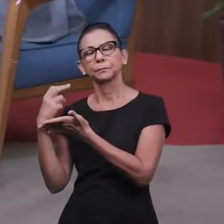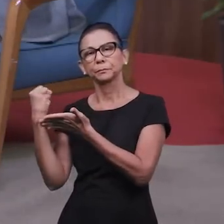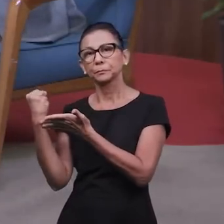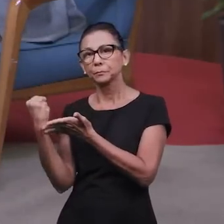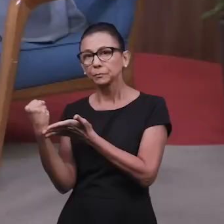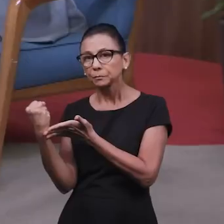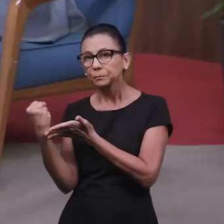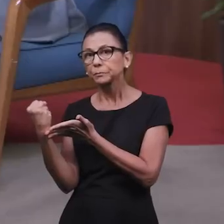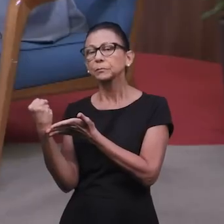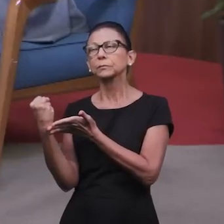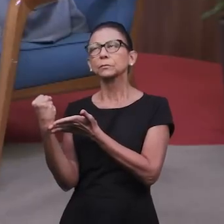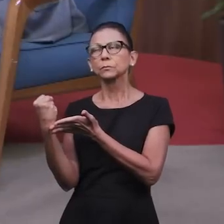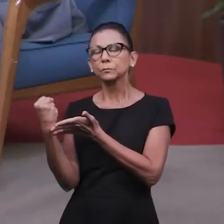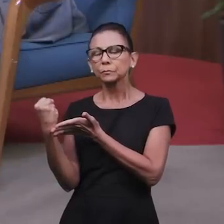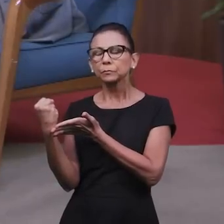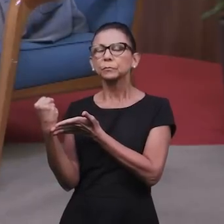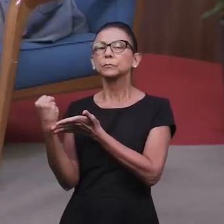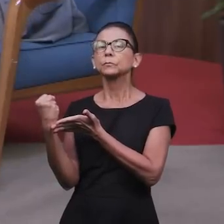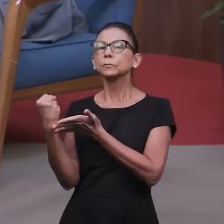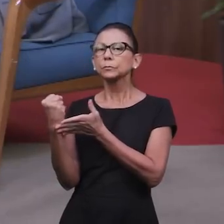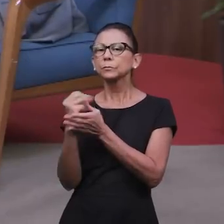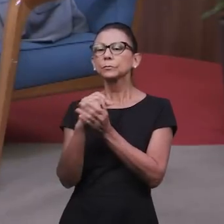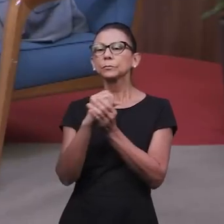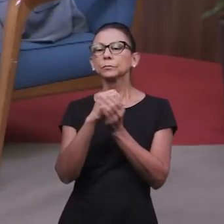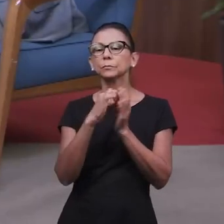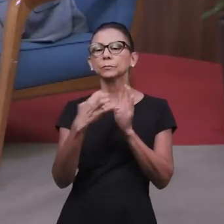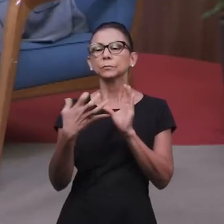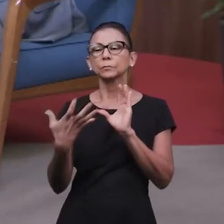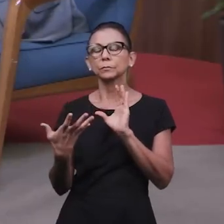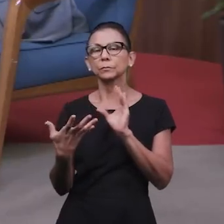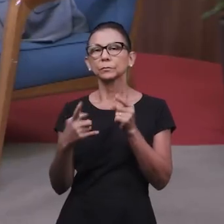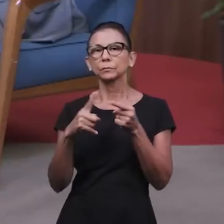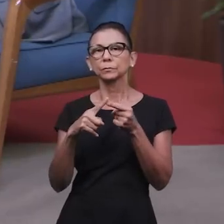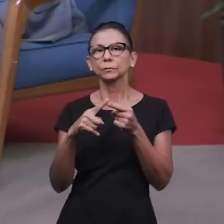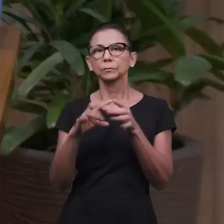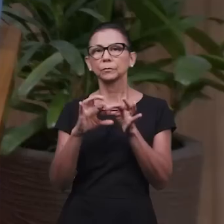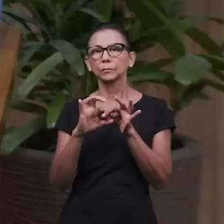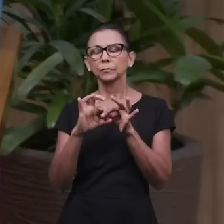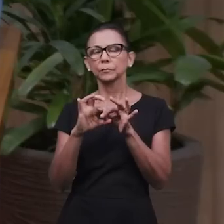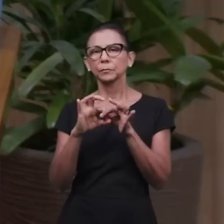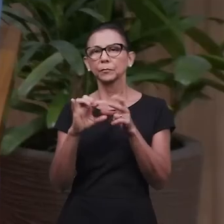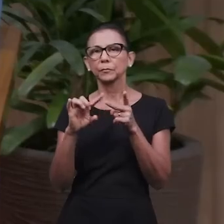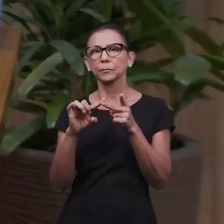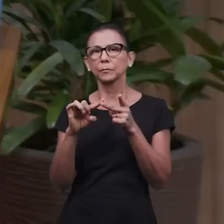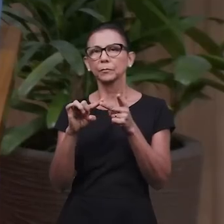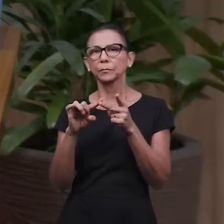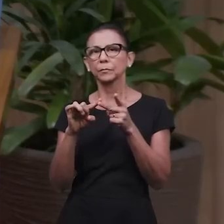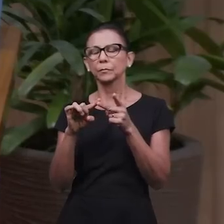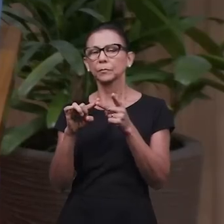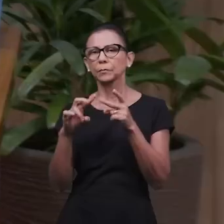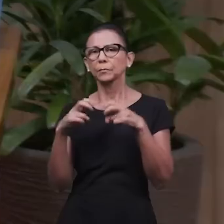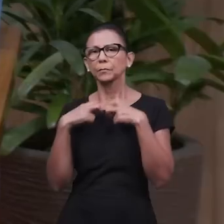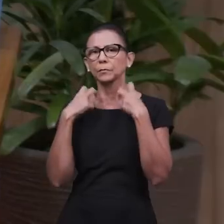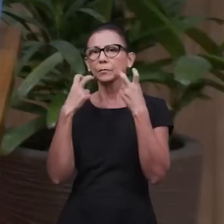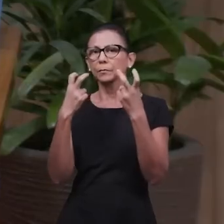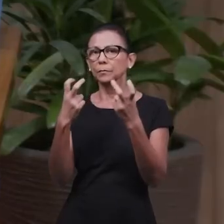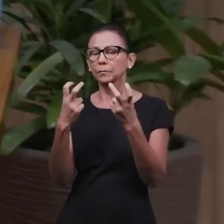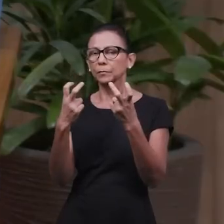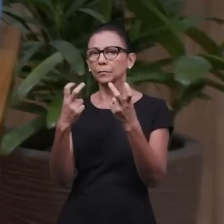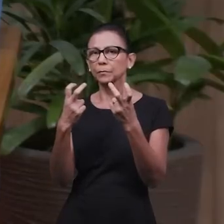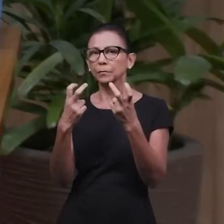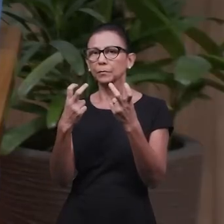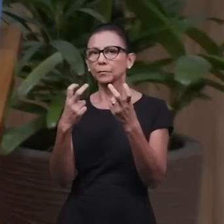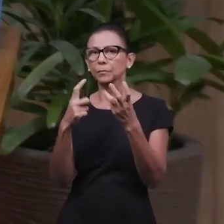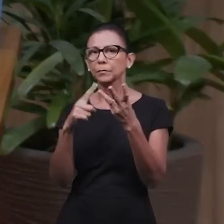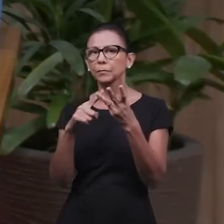arrebatamento, né? Então, essas características, a comunhão, o Clamor. acesso à presença, o clamor,